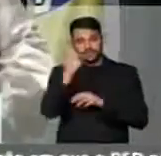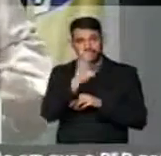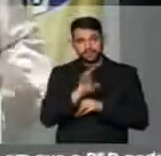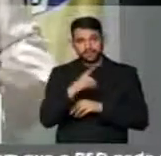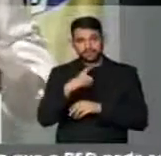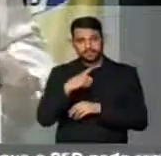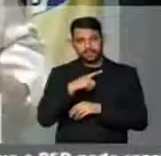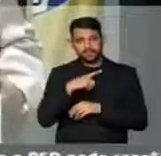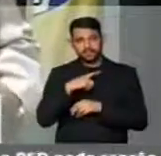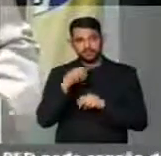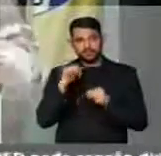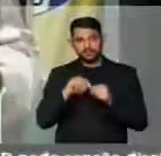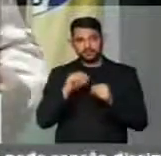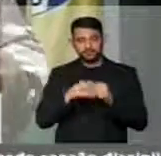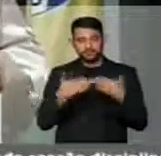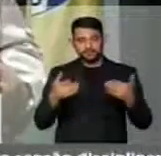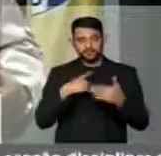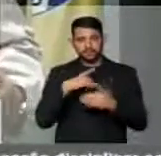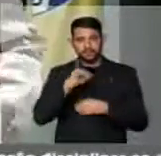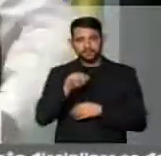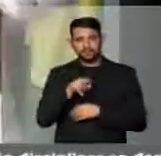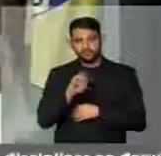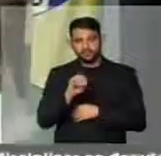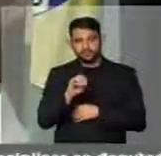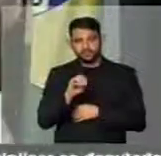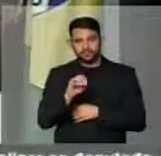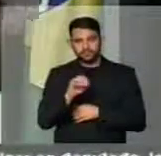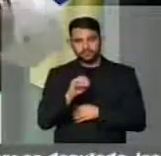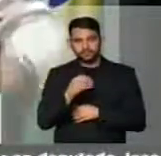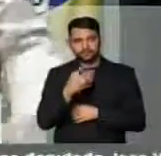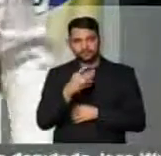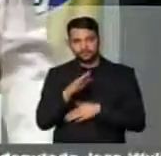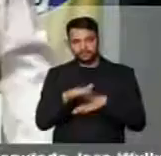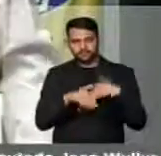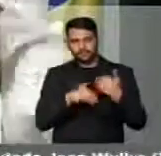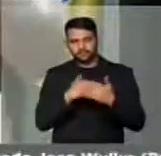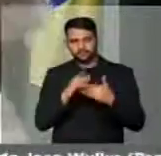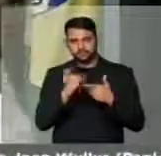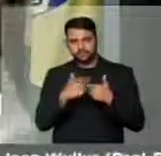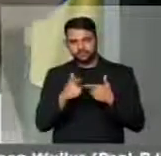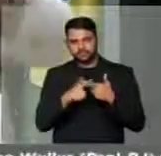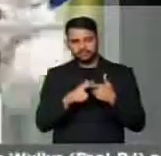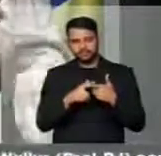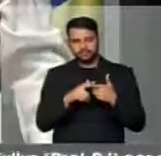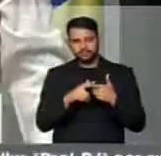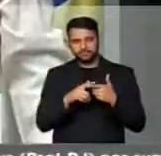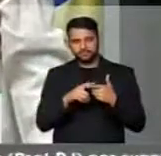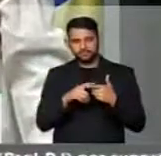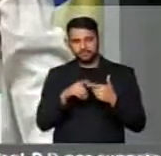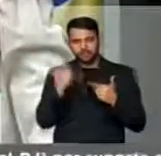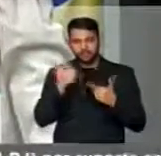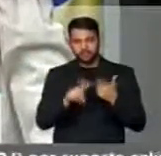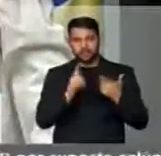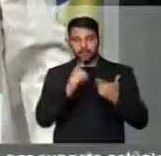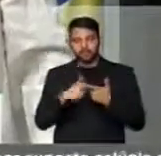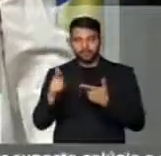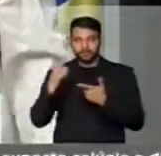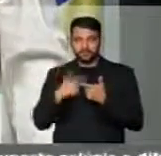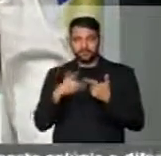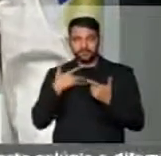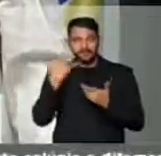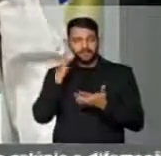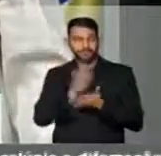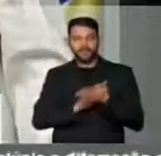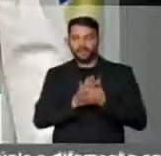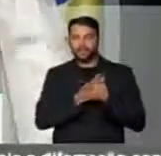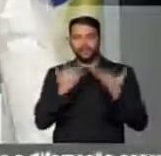que tem a vocação, minha gente, de jabuti. Dá 4 passos a uma crise, dá mais 4 a outra crise. Ninguém